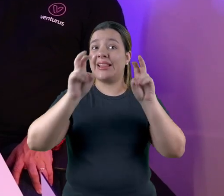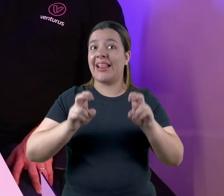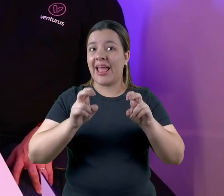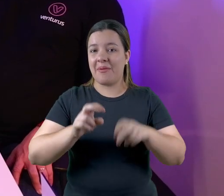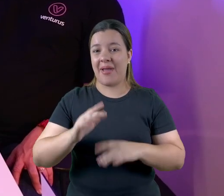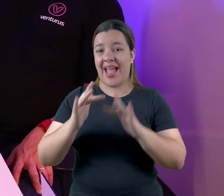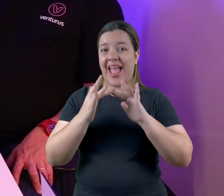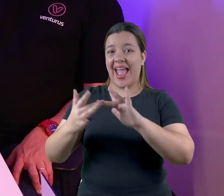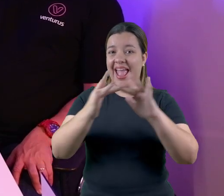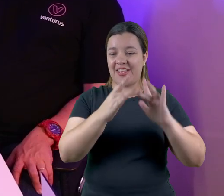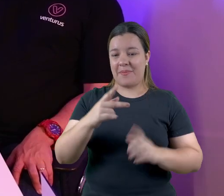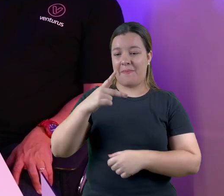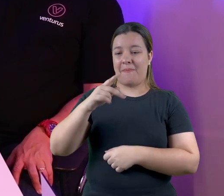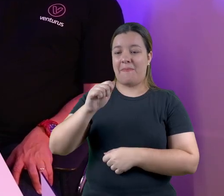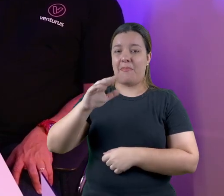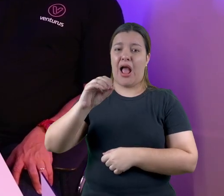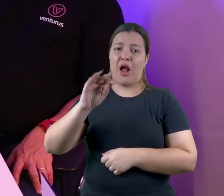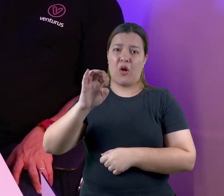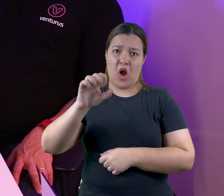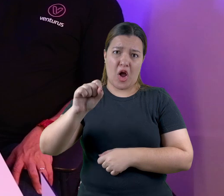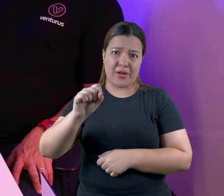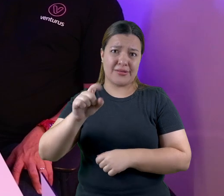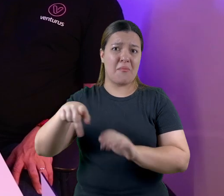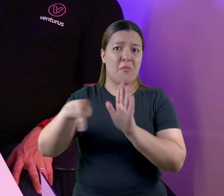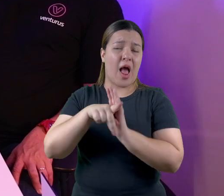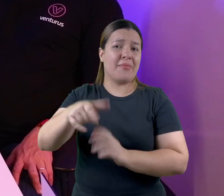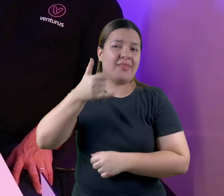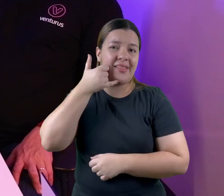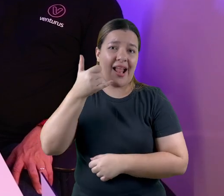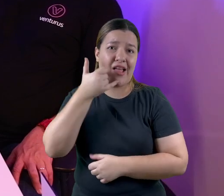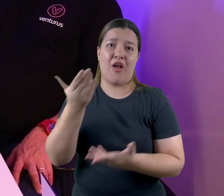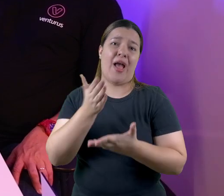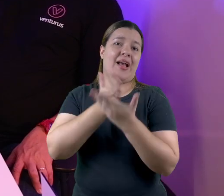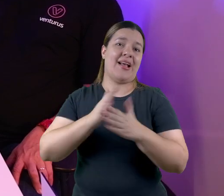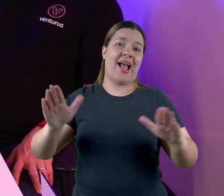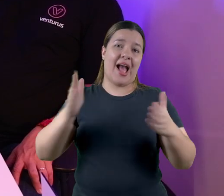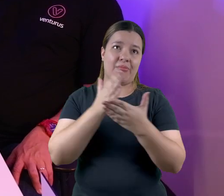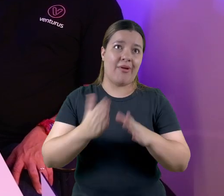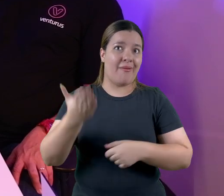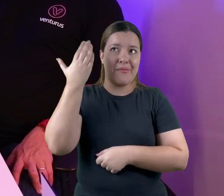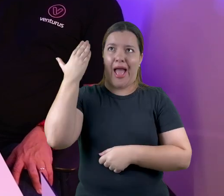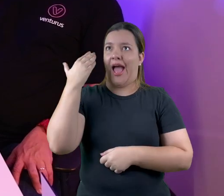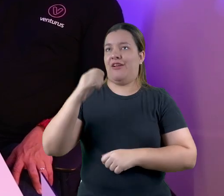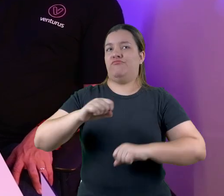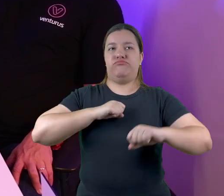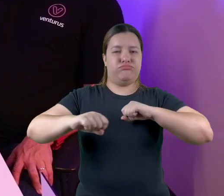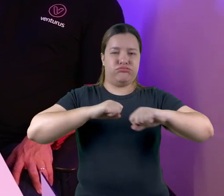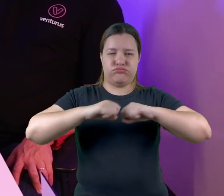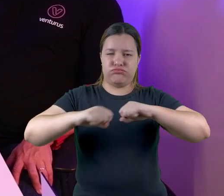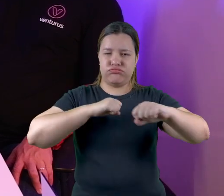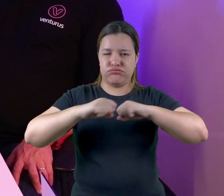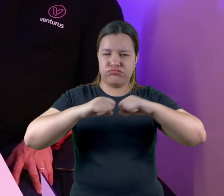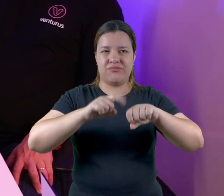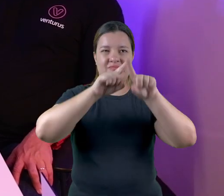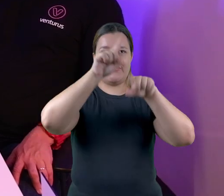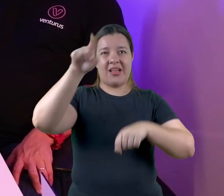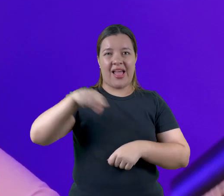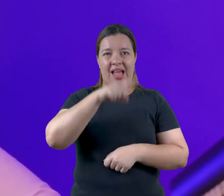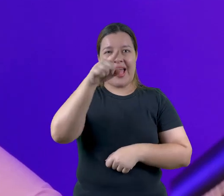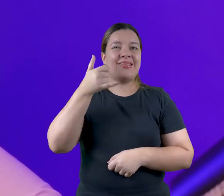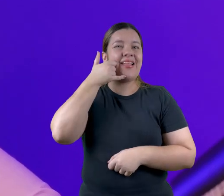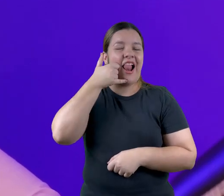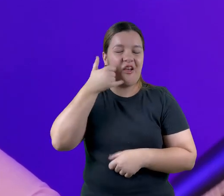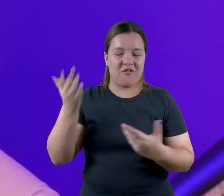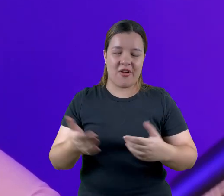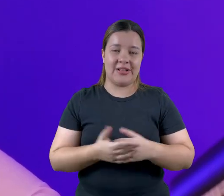de rede de pacotes ó coisa que hoje em dia não não tem mais né mas na época era o que bombava Central Telefônica né